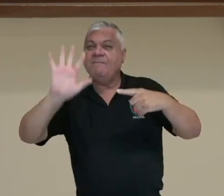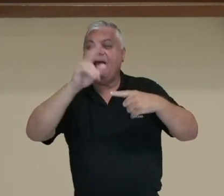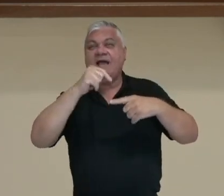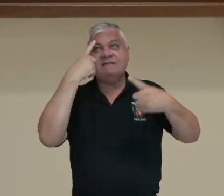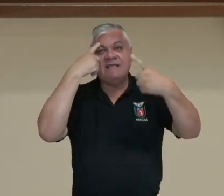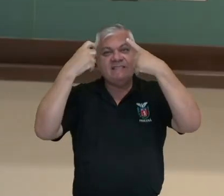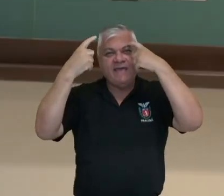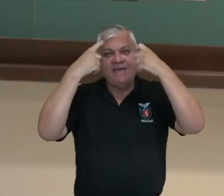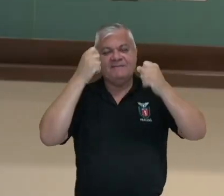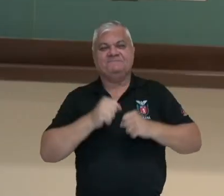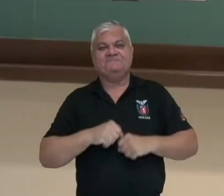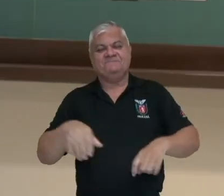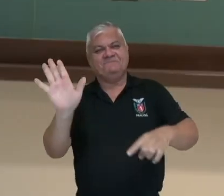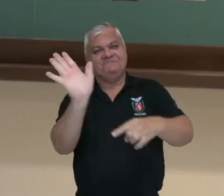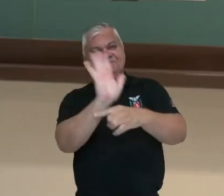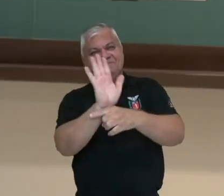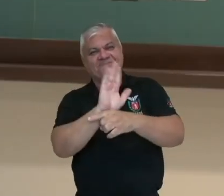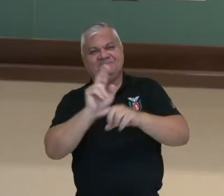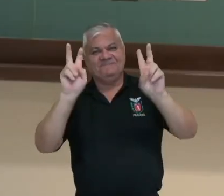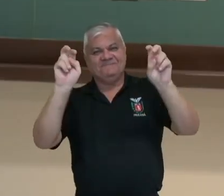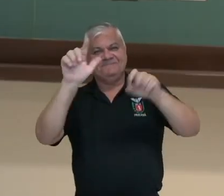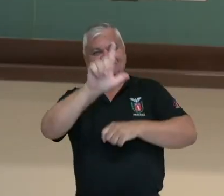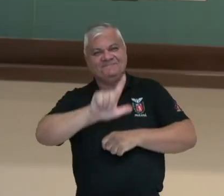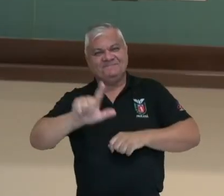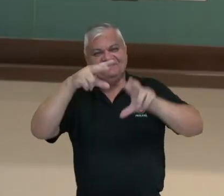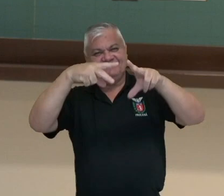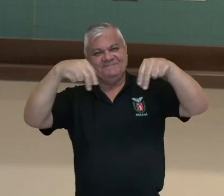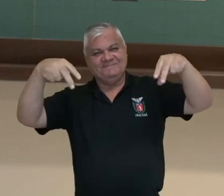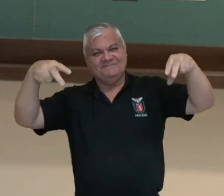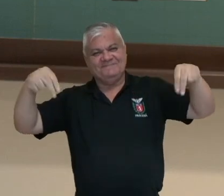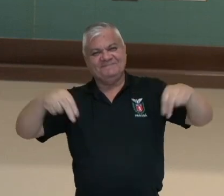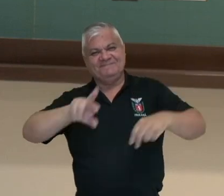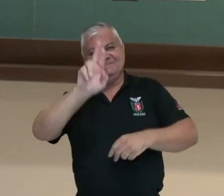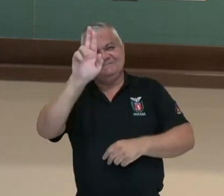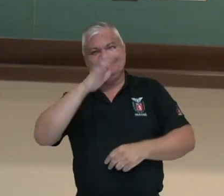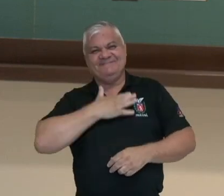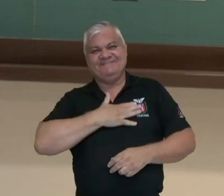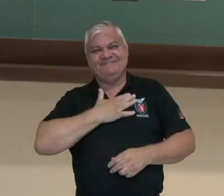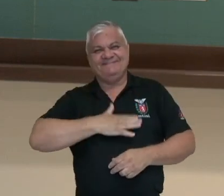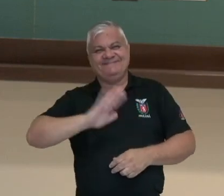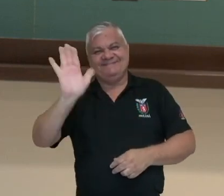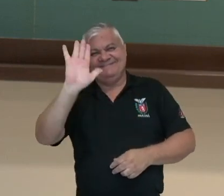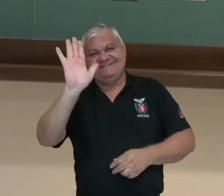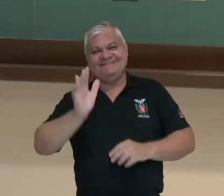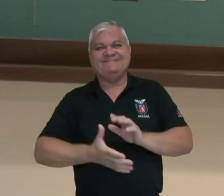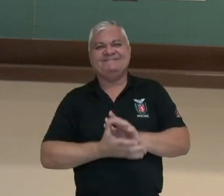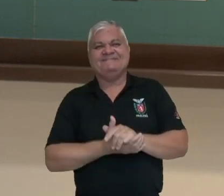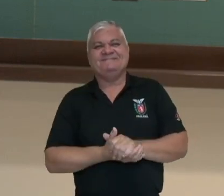ideias. Nesse vídeo falamos sobre literatura de cordel. Espero que vocês tenham gostado e até breve.